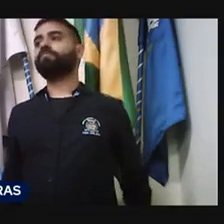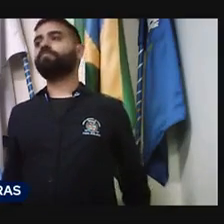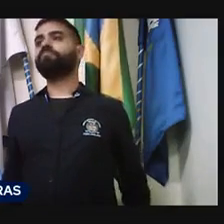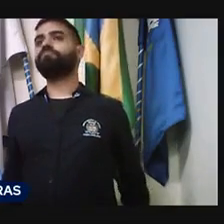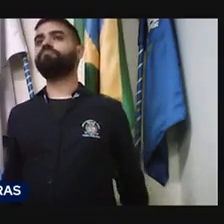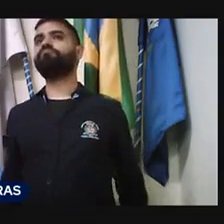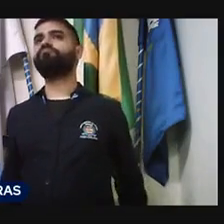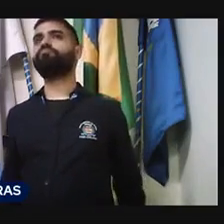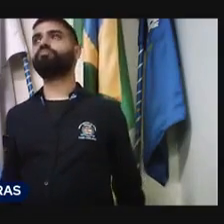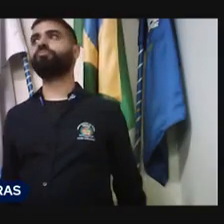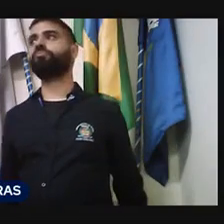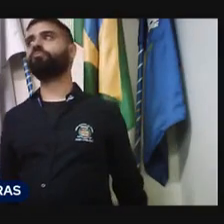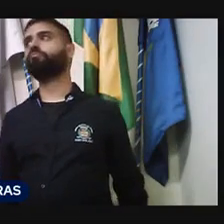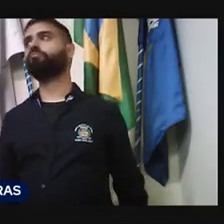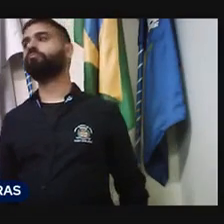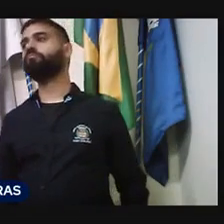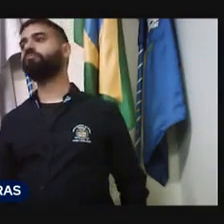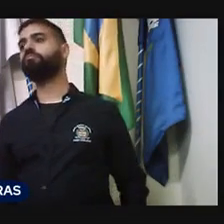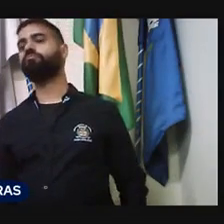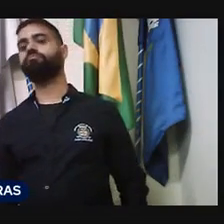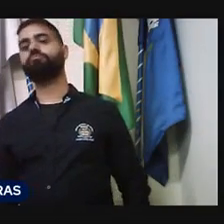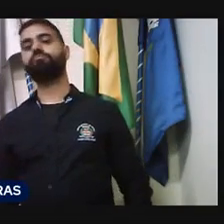E aí